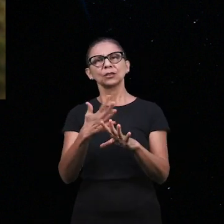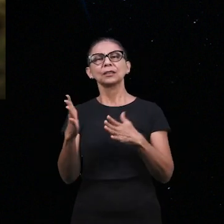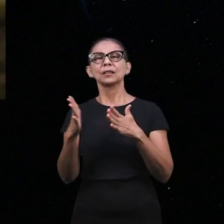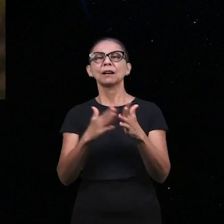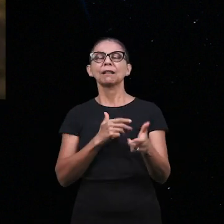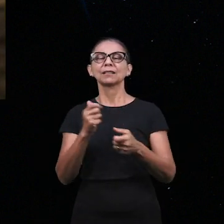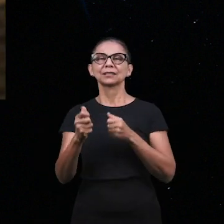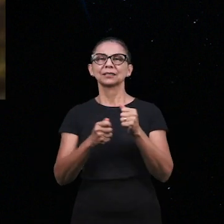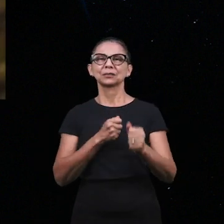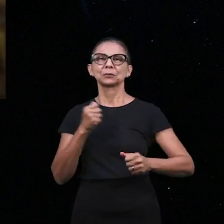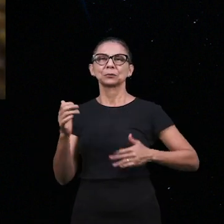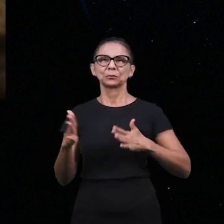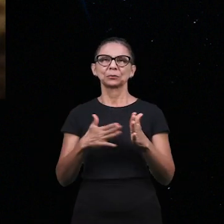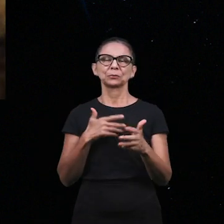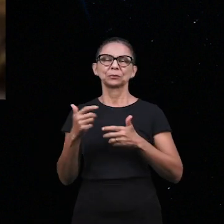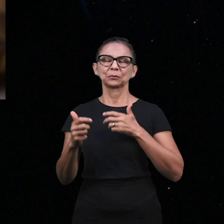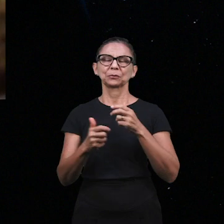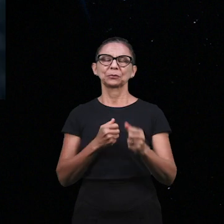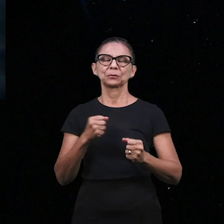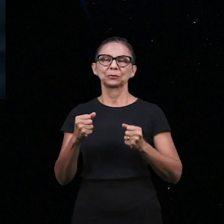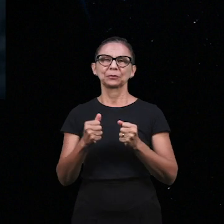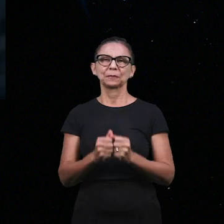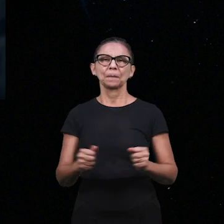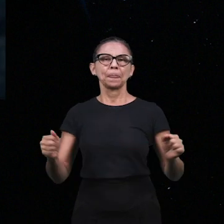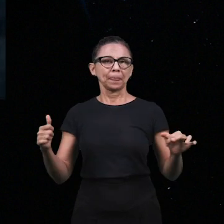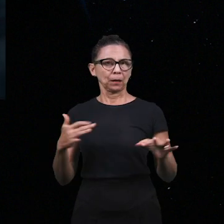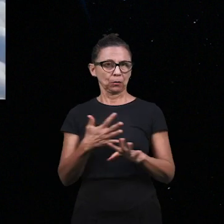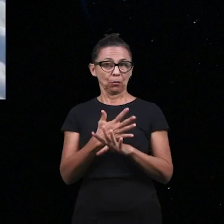Glória, glória, aleluia.